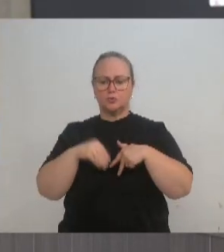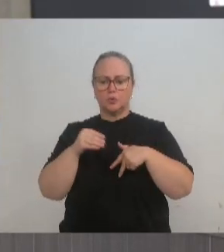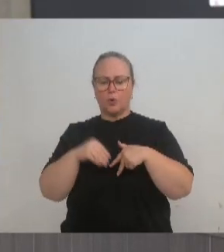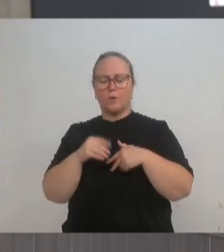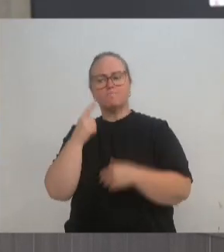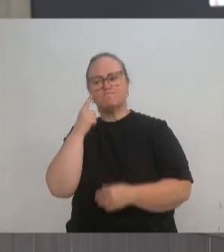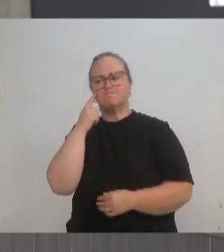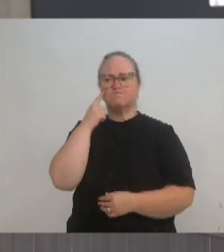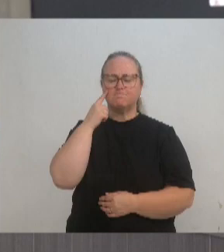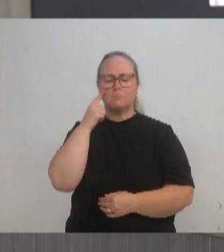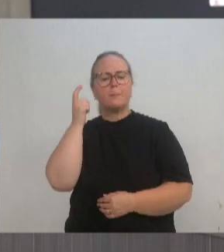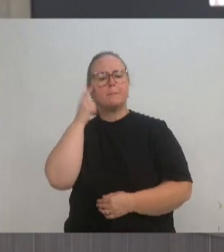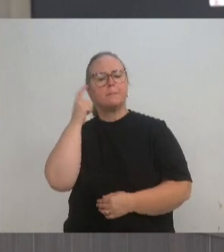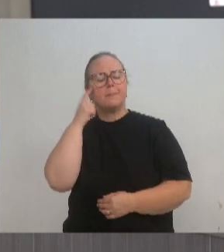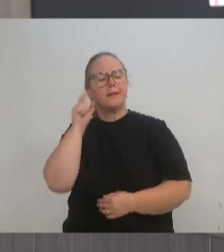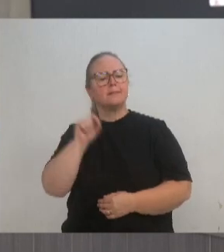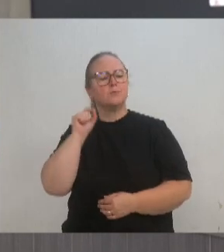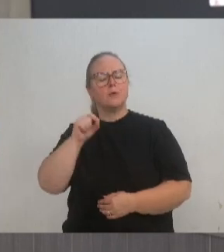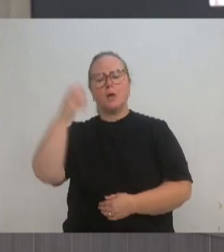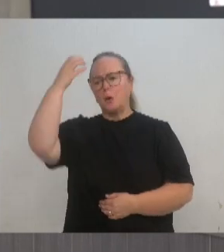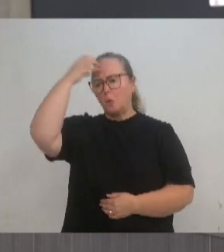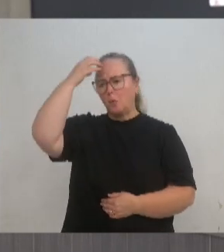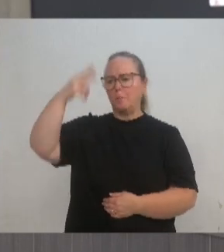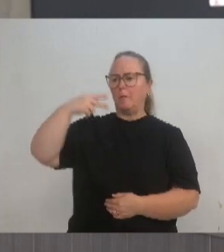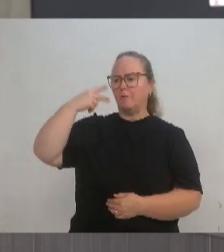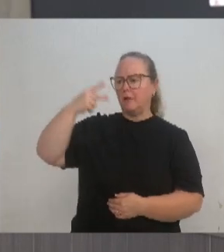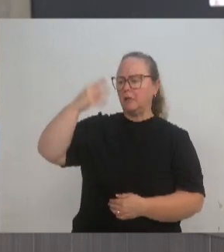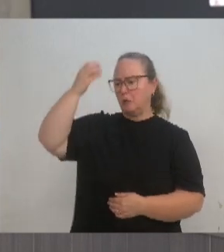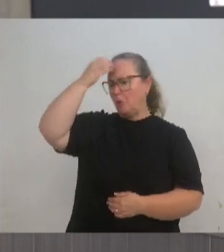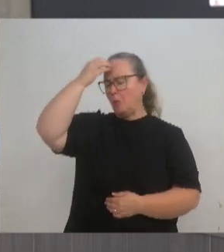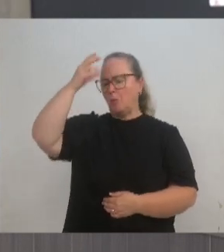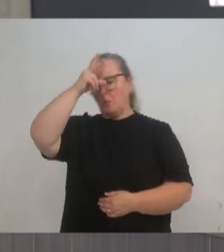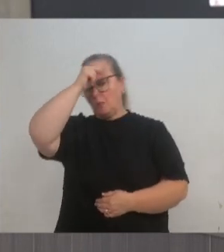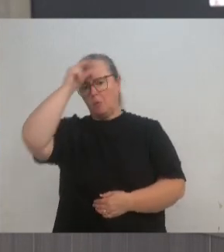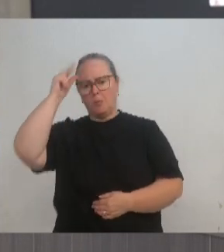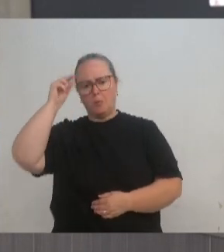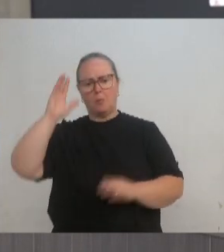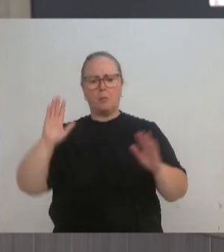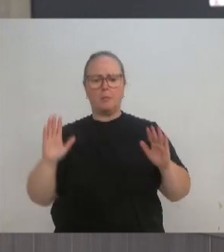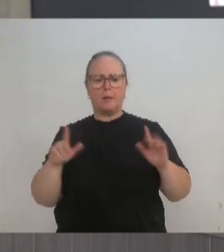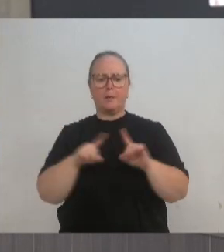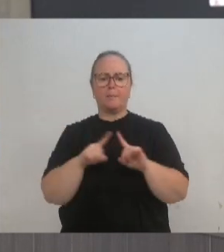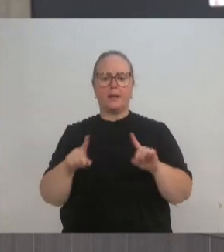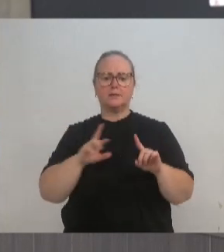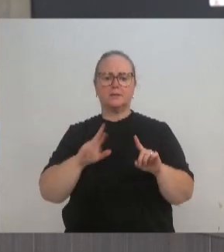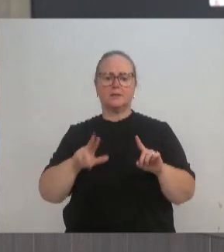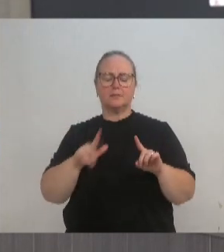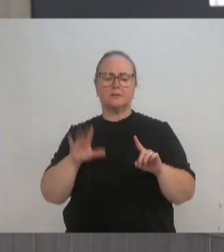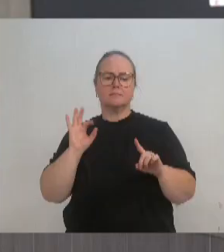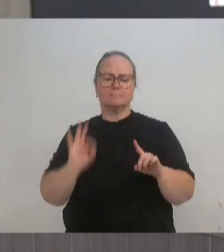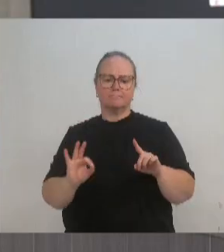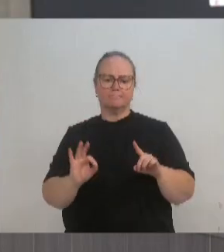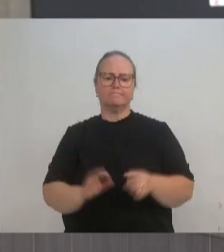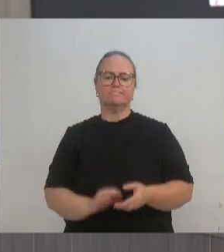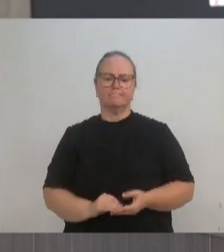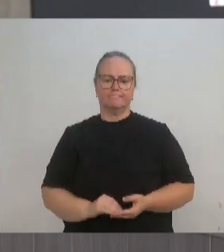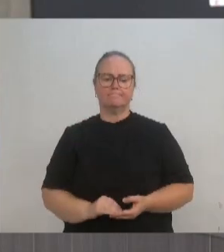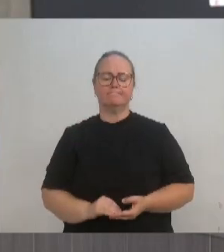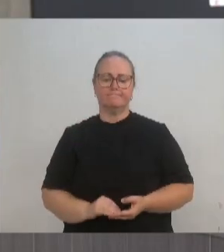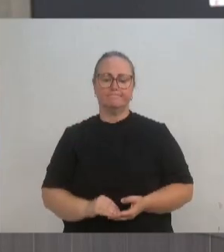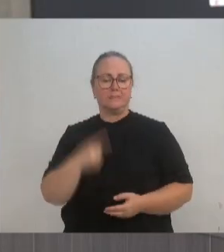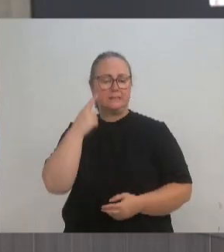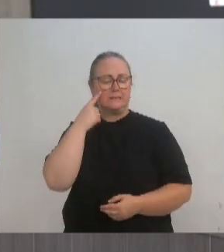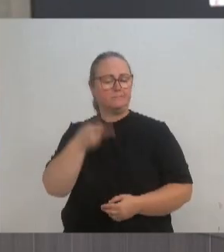elas acabam achando que é a culpa do vereador, que é a culpa da prefeitura, o que não é de fato o que a gente constatou nessa